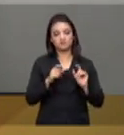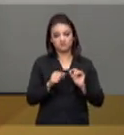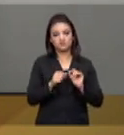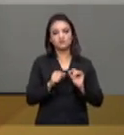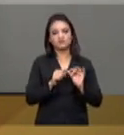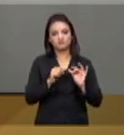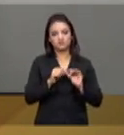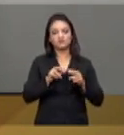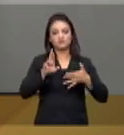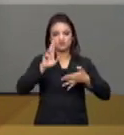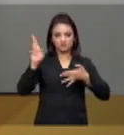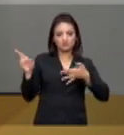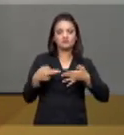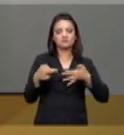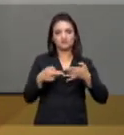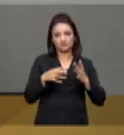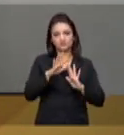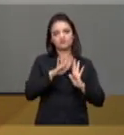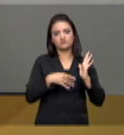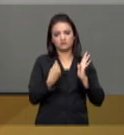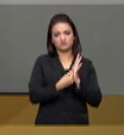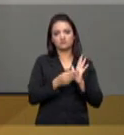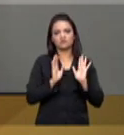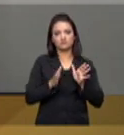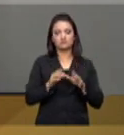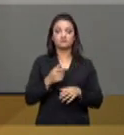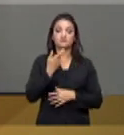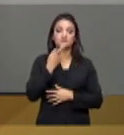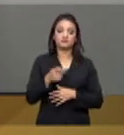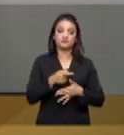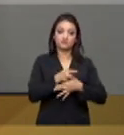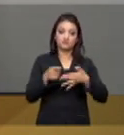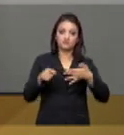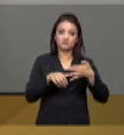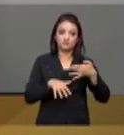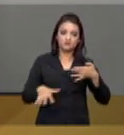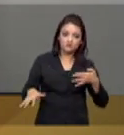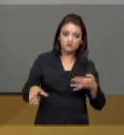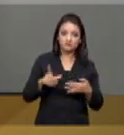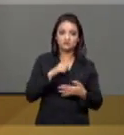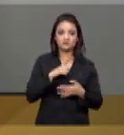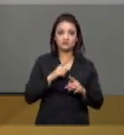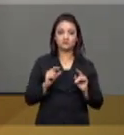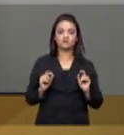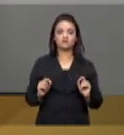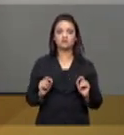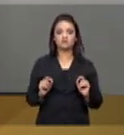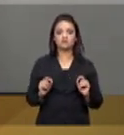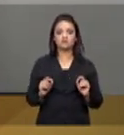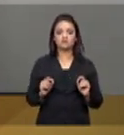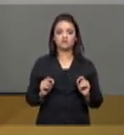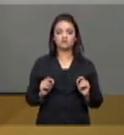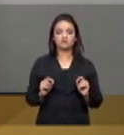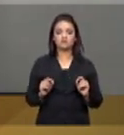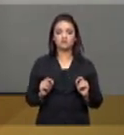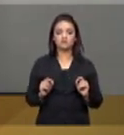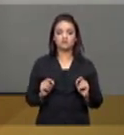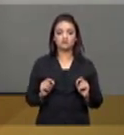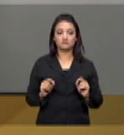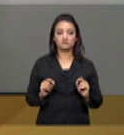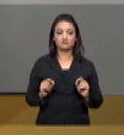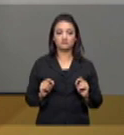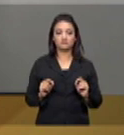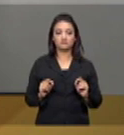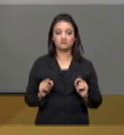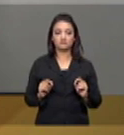peça recursal pela embargante. Eu estou citando a nossa jurisprudência neste sentido e afastando,